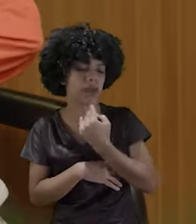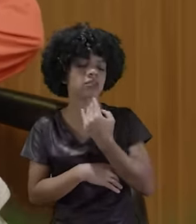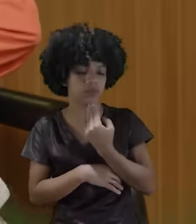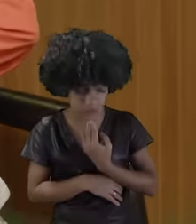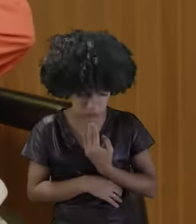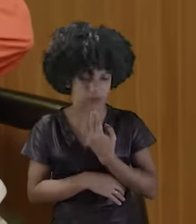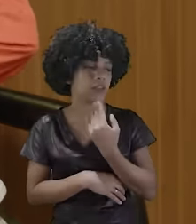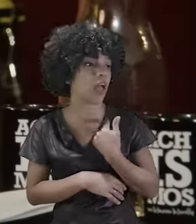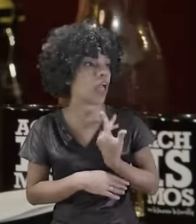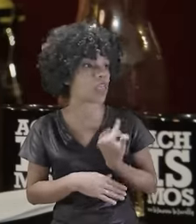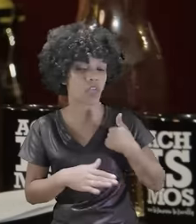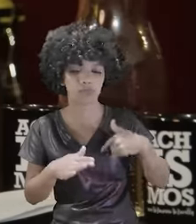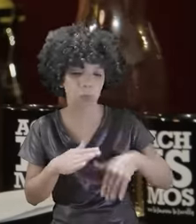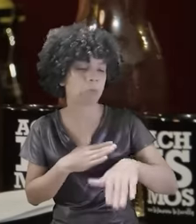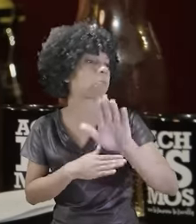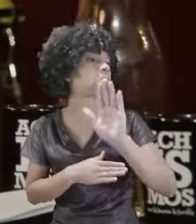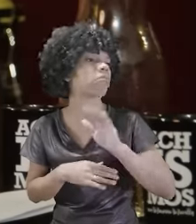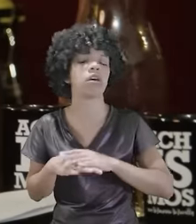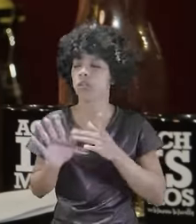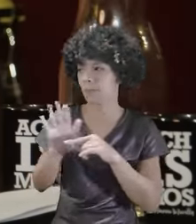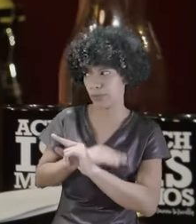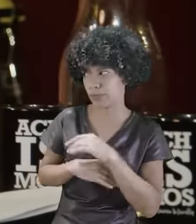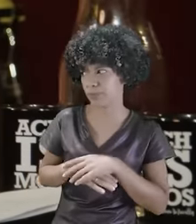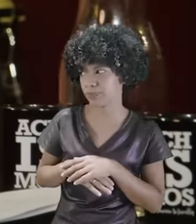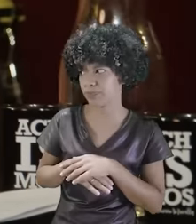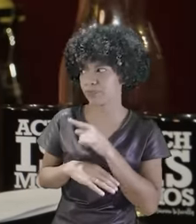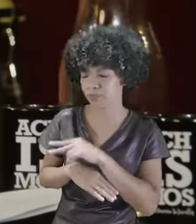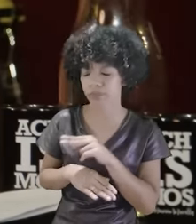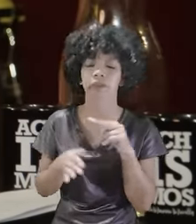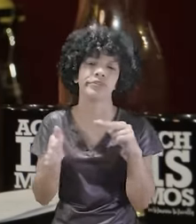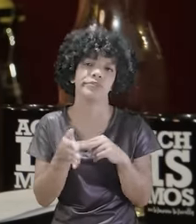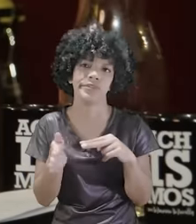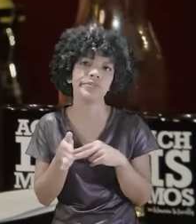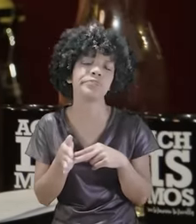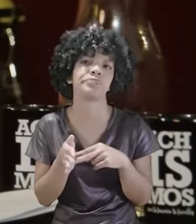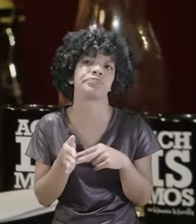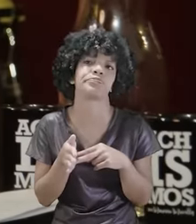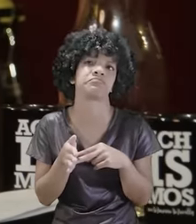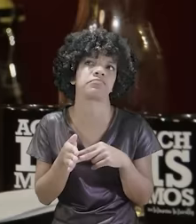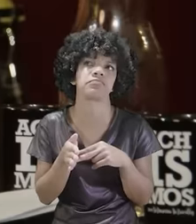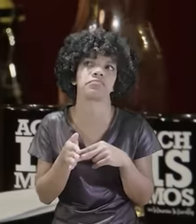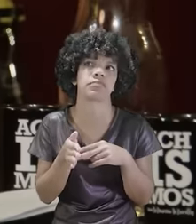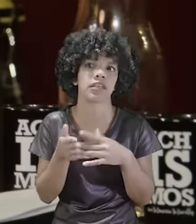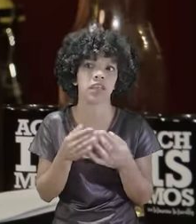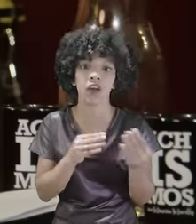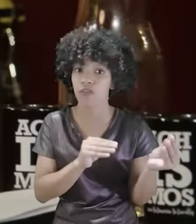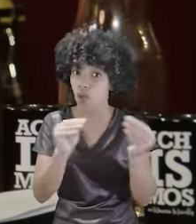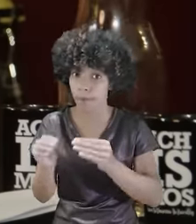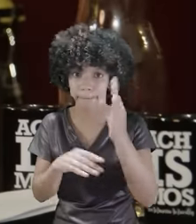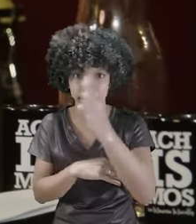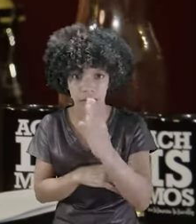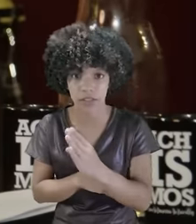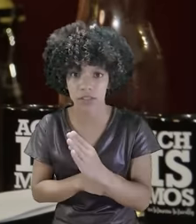aí a gente passa Então quero fazer uma pergunta você que vem da Síria se por acaso viu para o